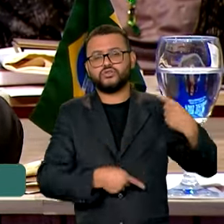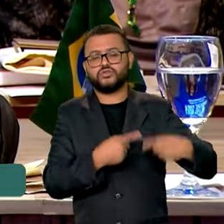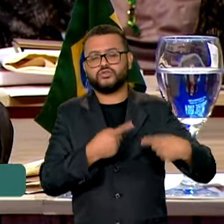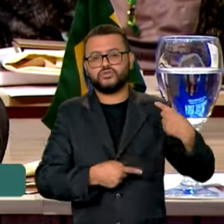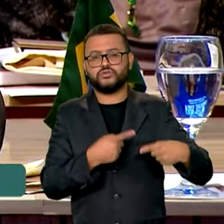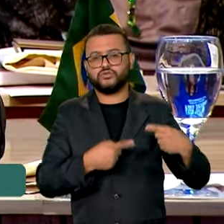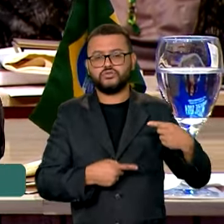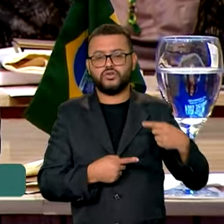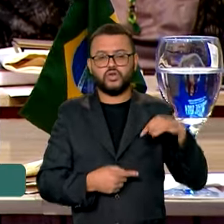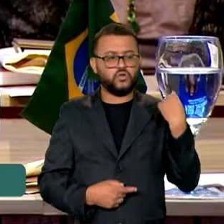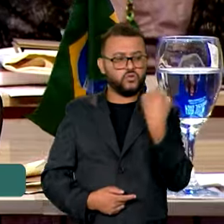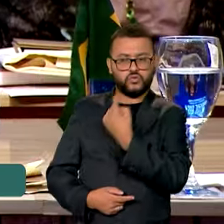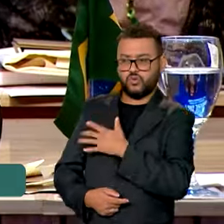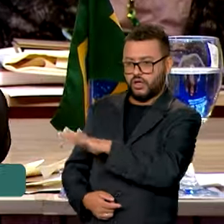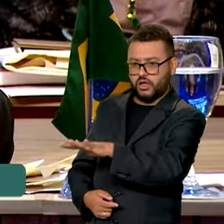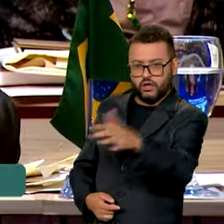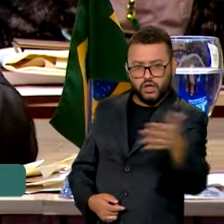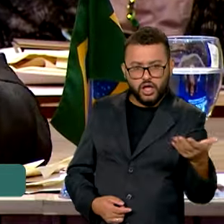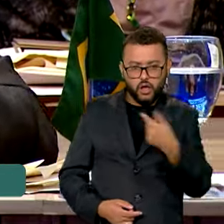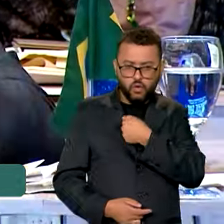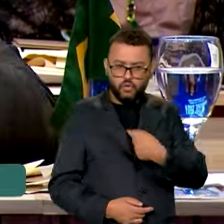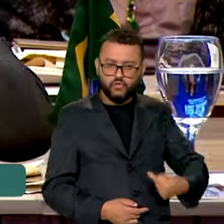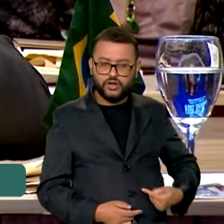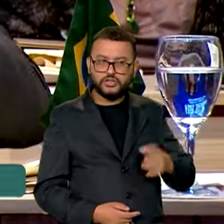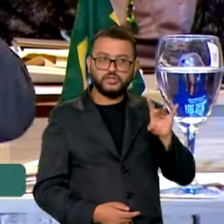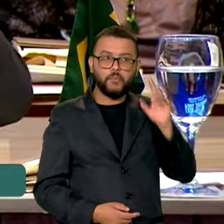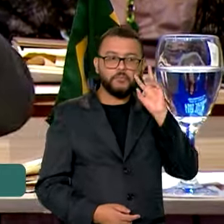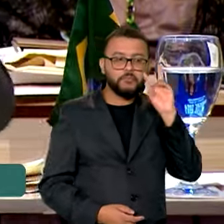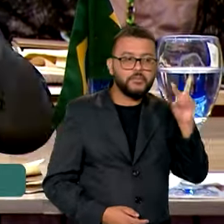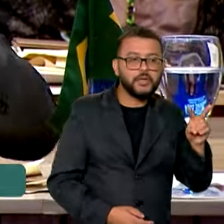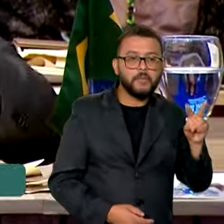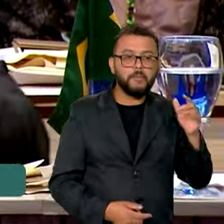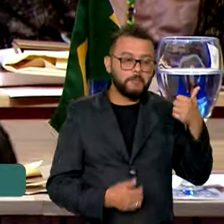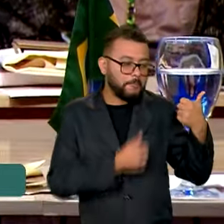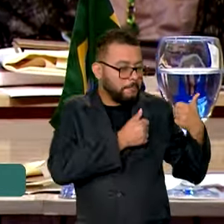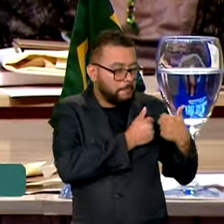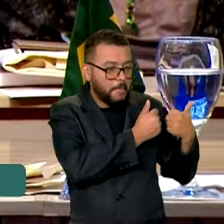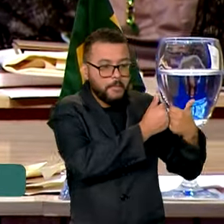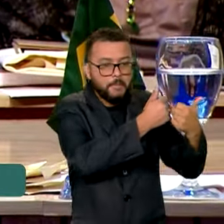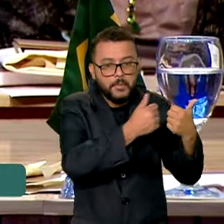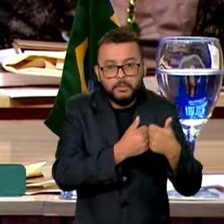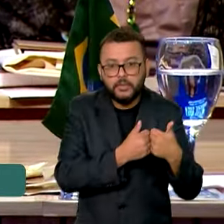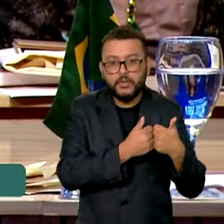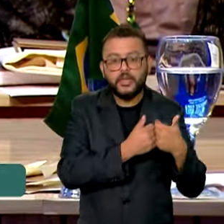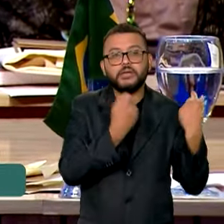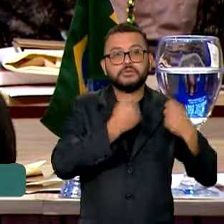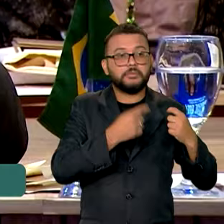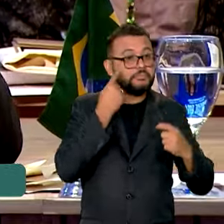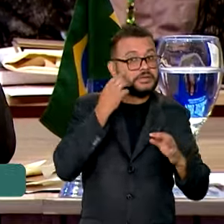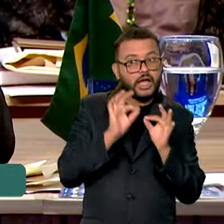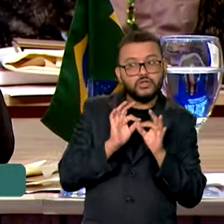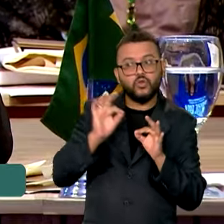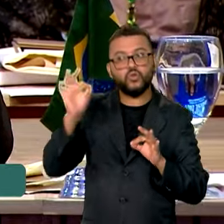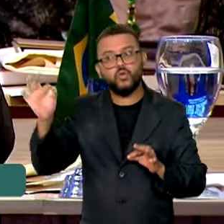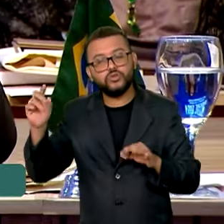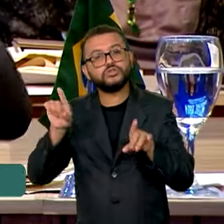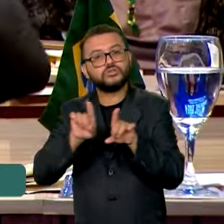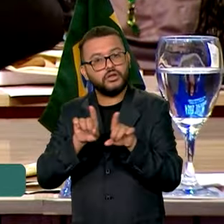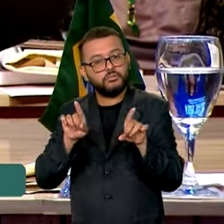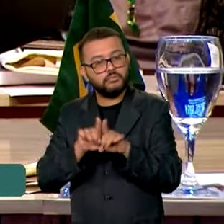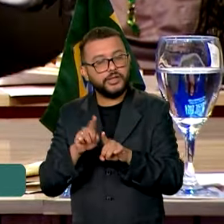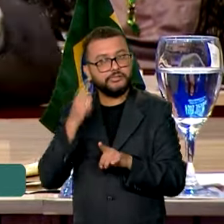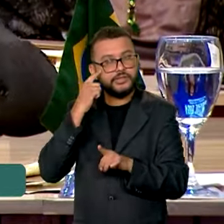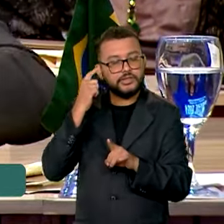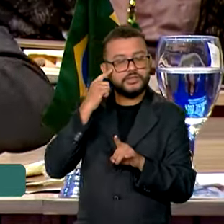Nós, governantes, não podemos olhar o tempo inteiro só para quem está próximo de nós. É preciso que a gente consiga fazer